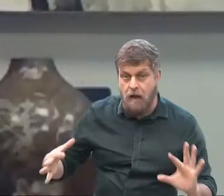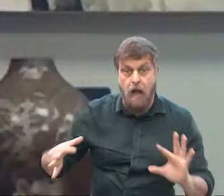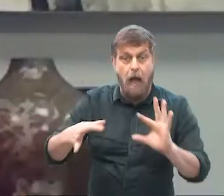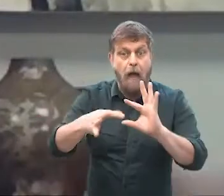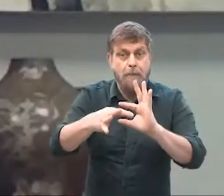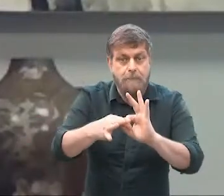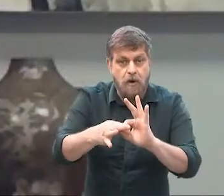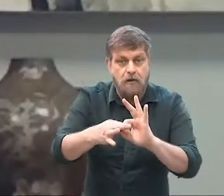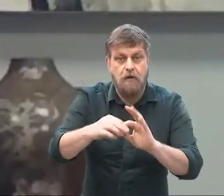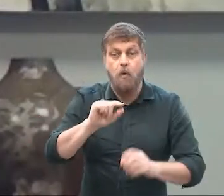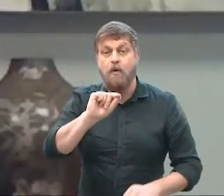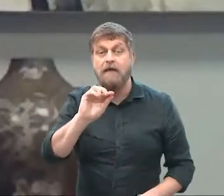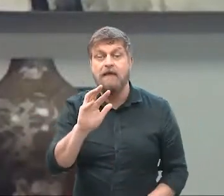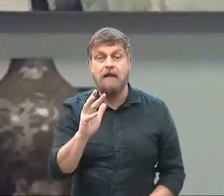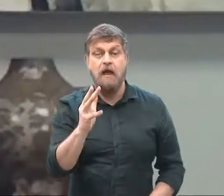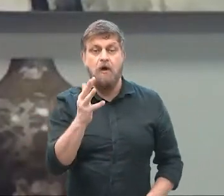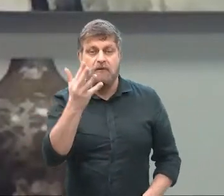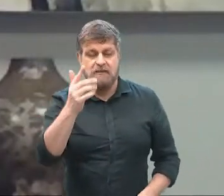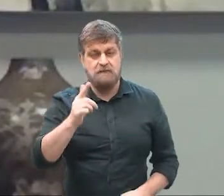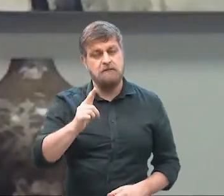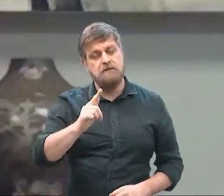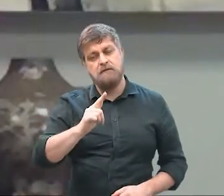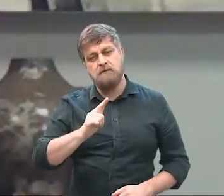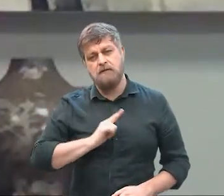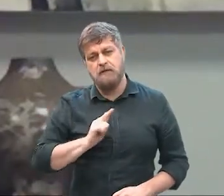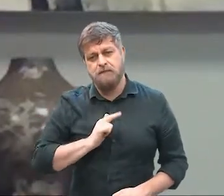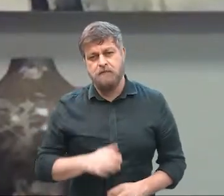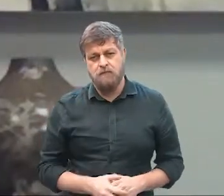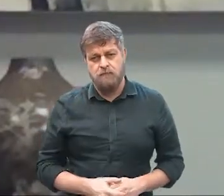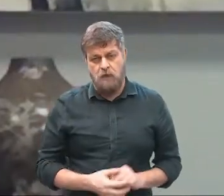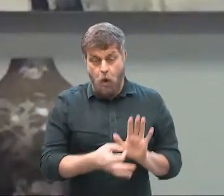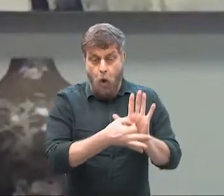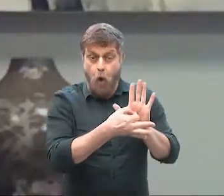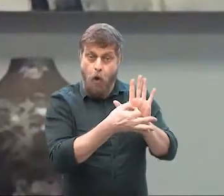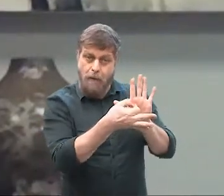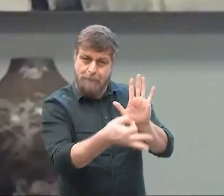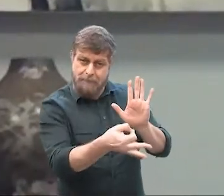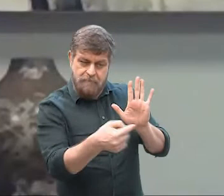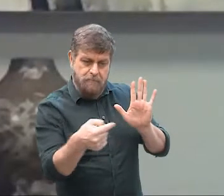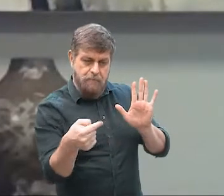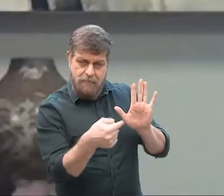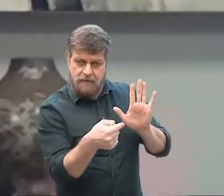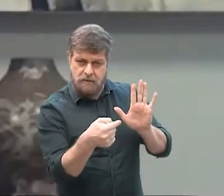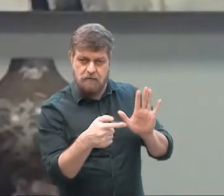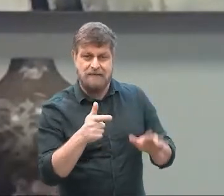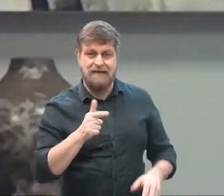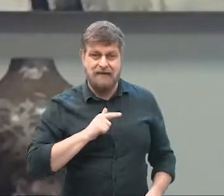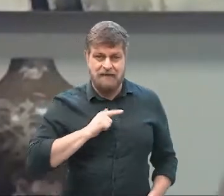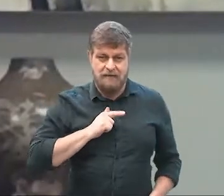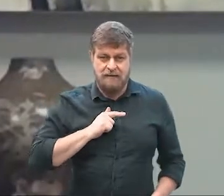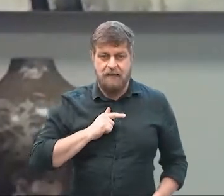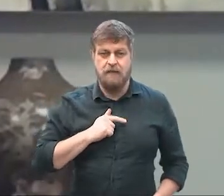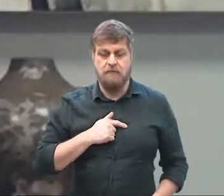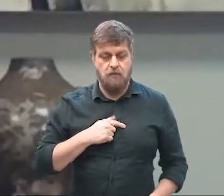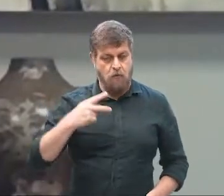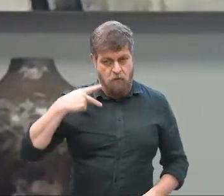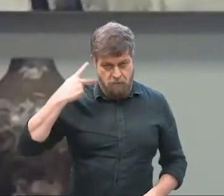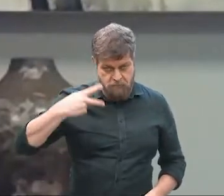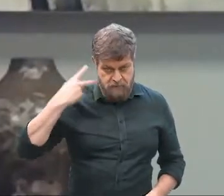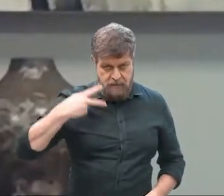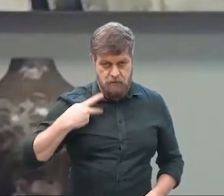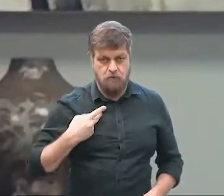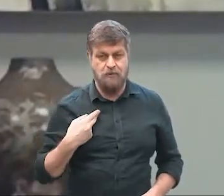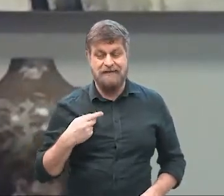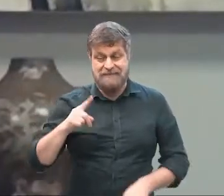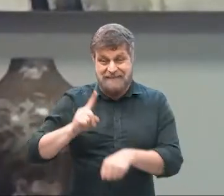que sobra disso são pareceres que são acompanhados pelos vereadores durante a